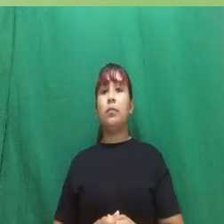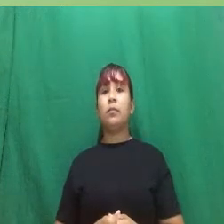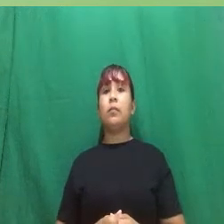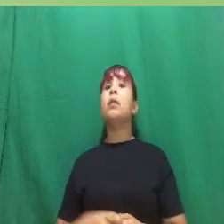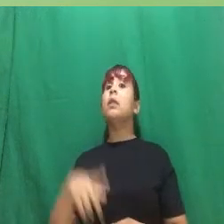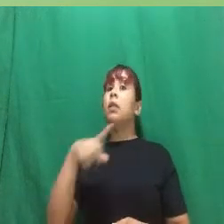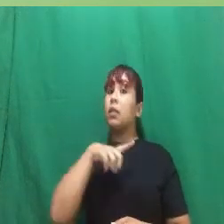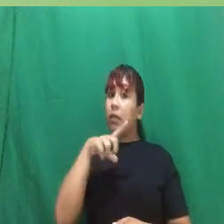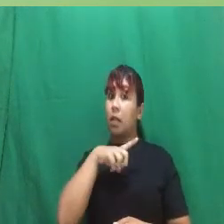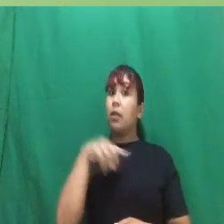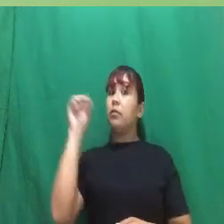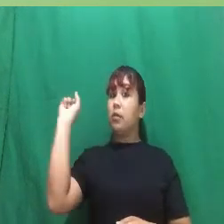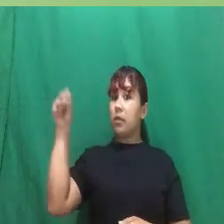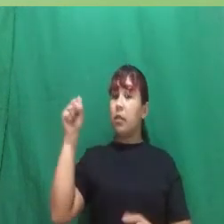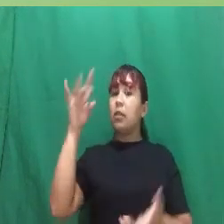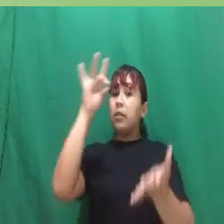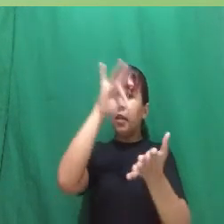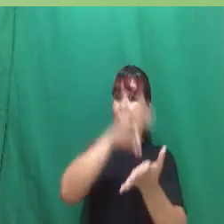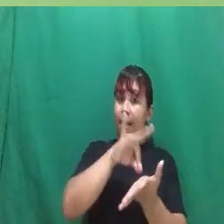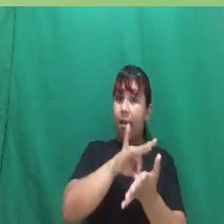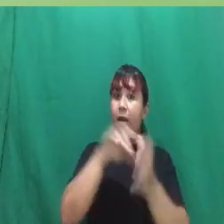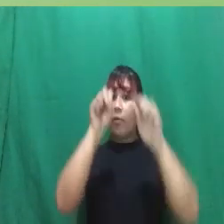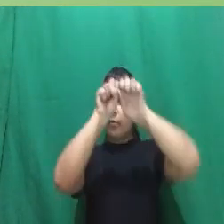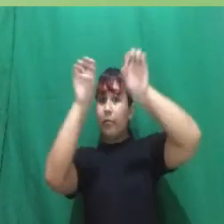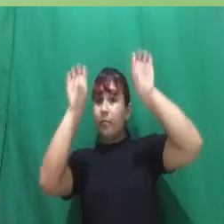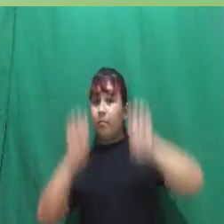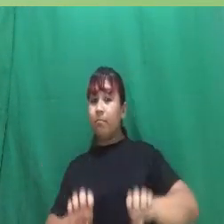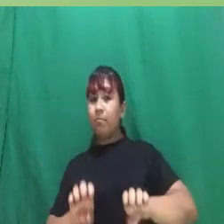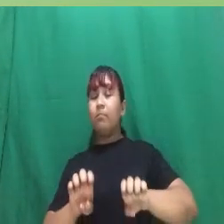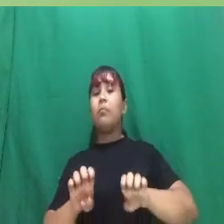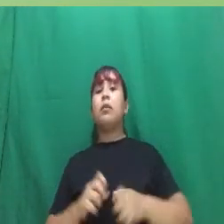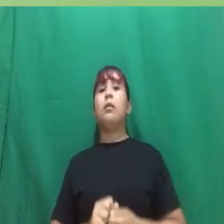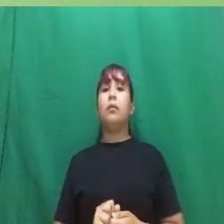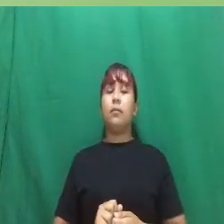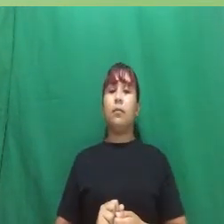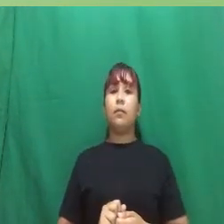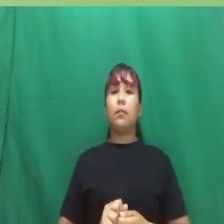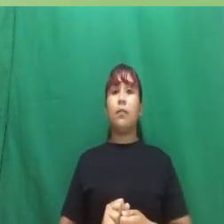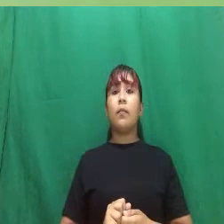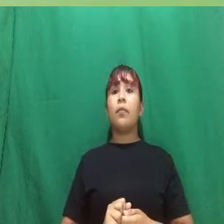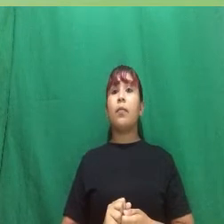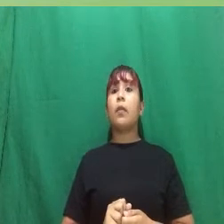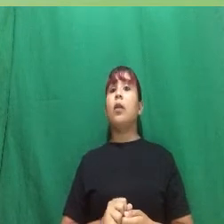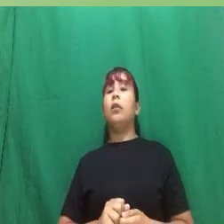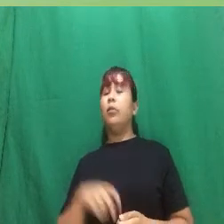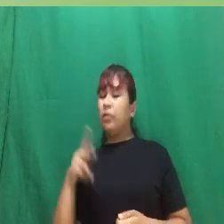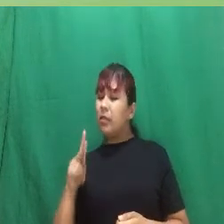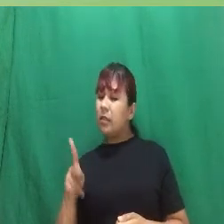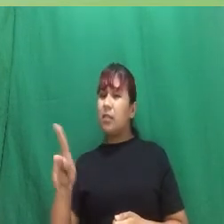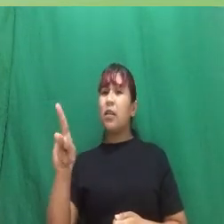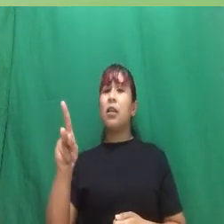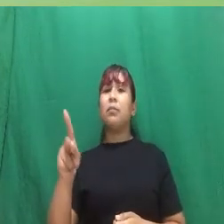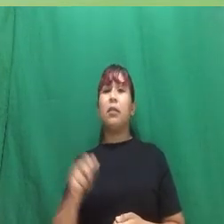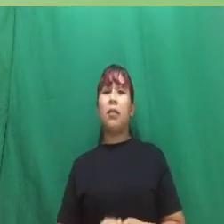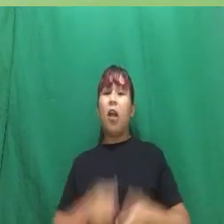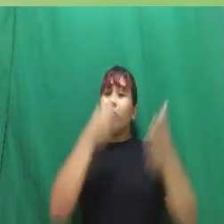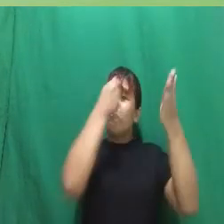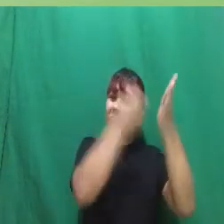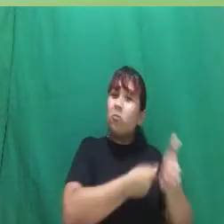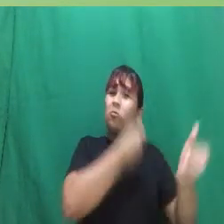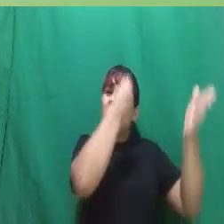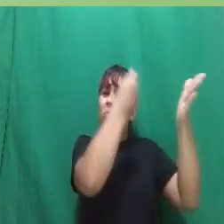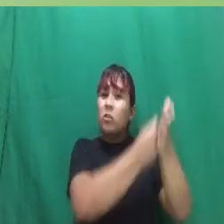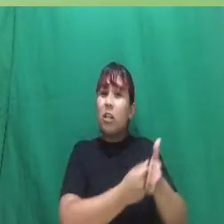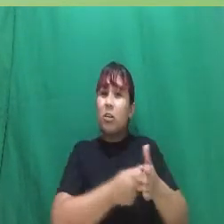racismo. Né? Porque foi feita uma pesquisa lá em São Paulo, esse dado é interessante, porque